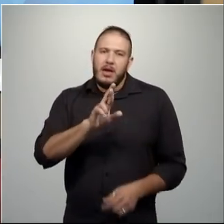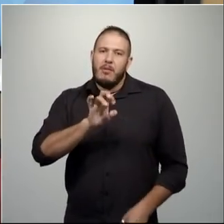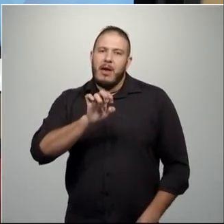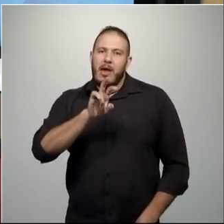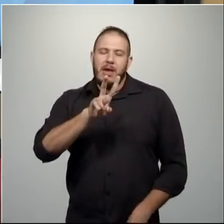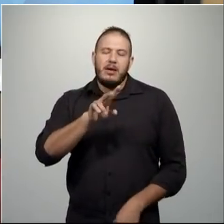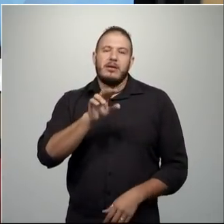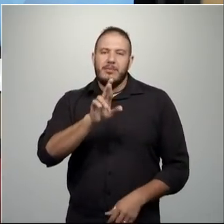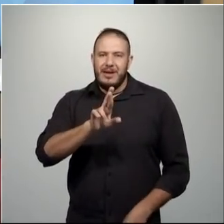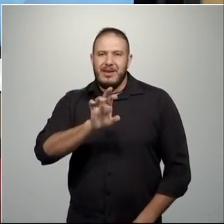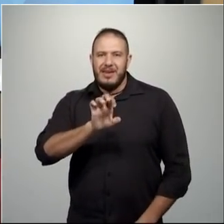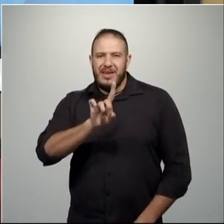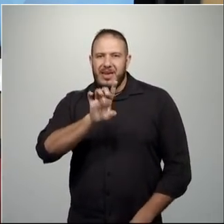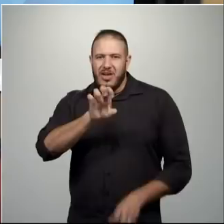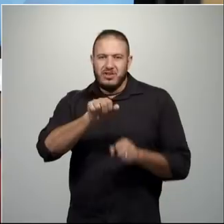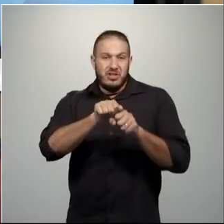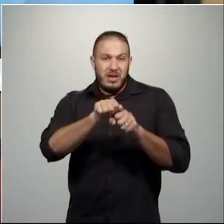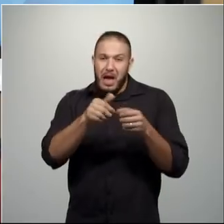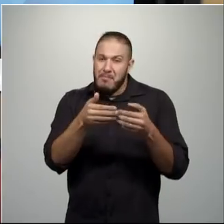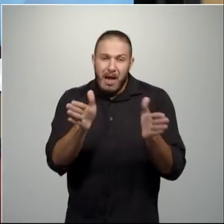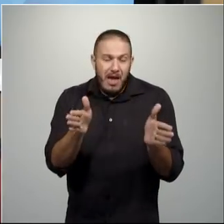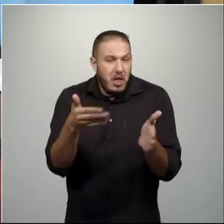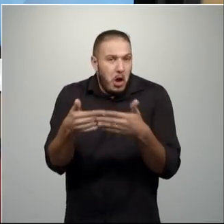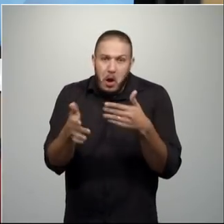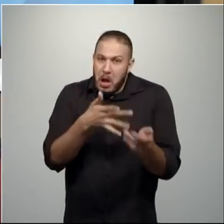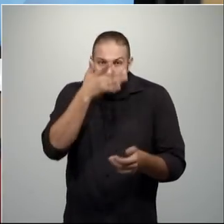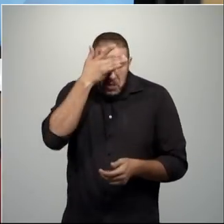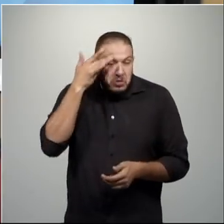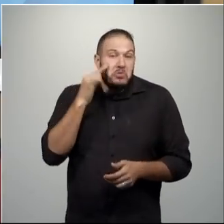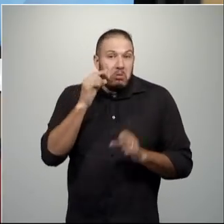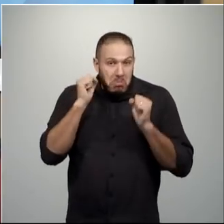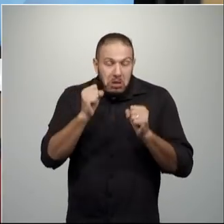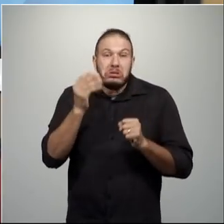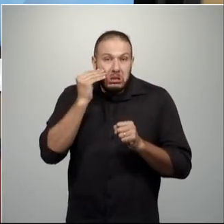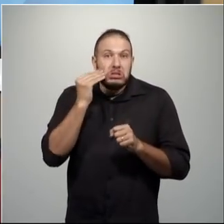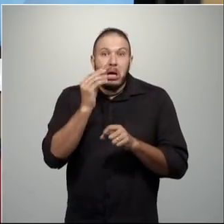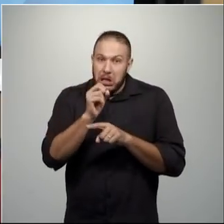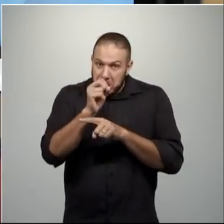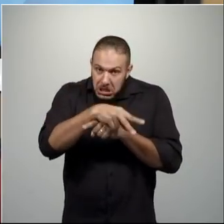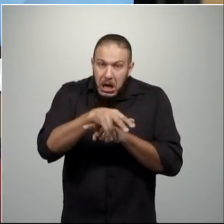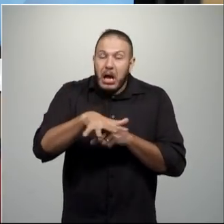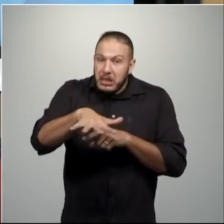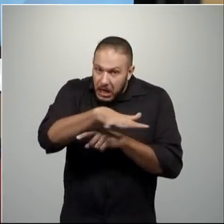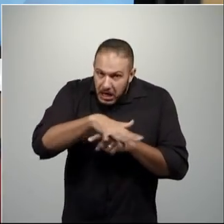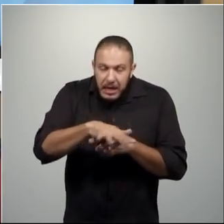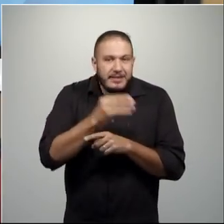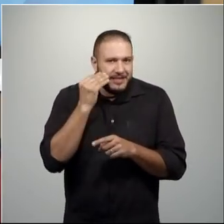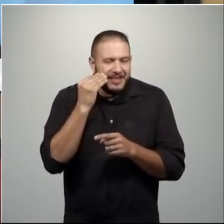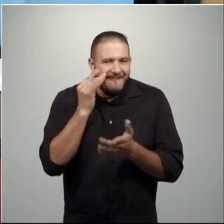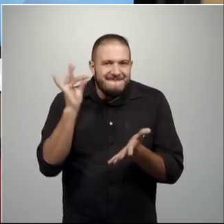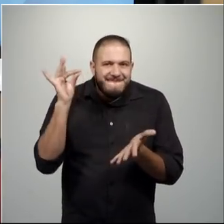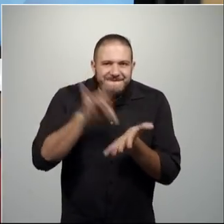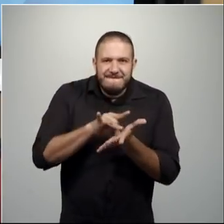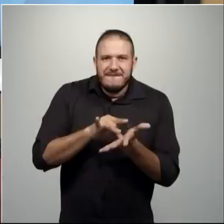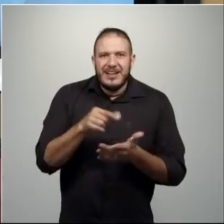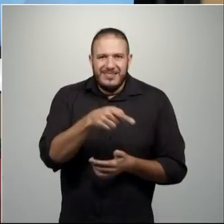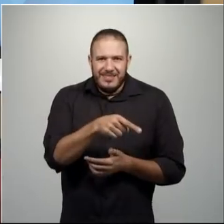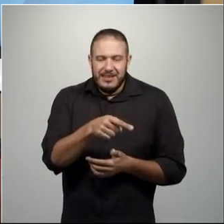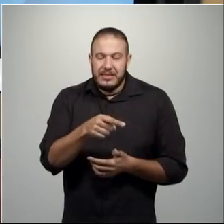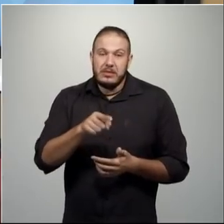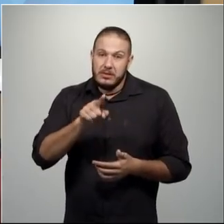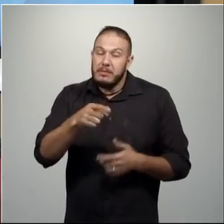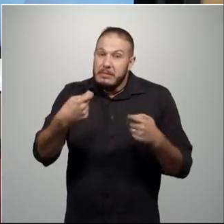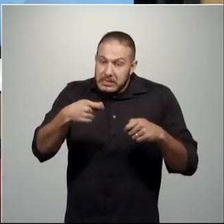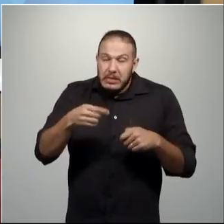como até perguntaram qualquer um pode tentar entrar na rede e fazer essa avaliação é tem que